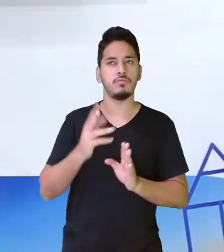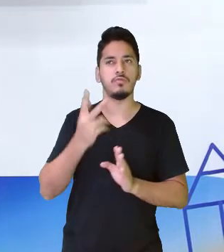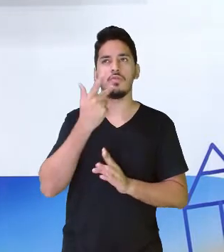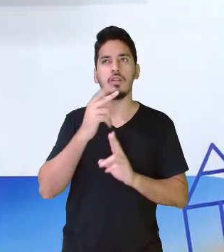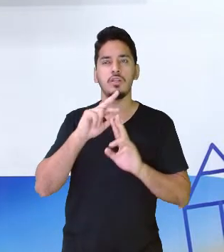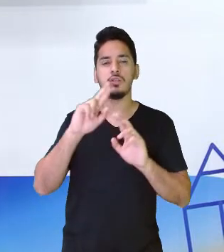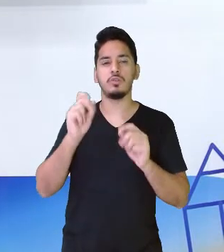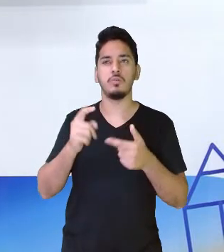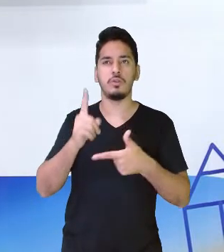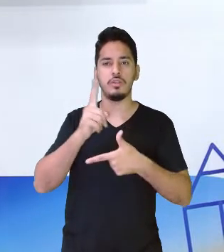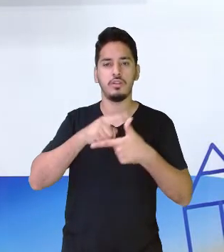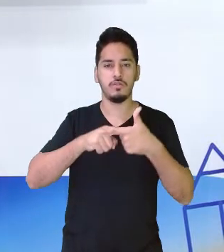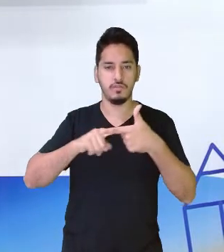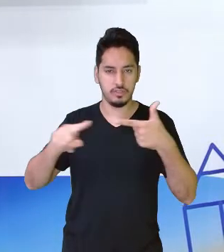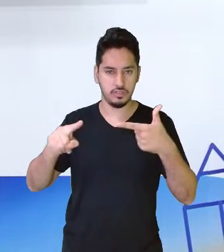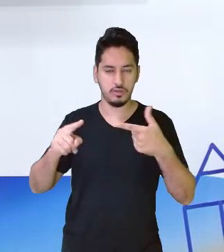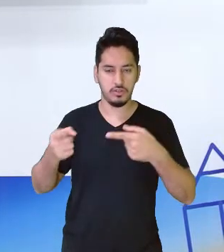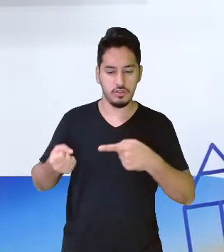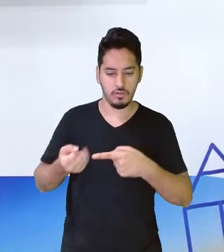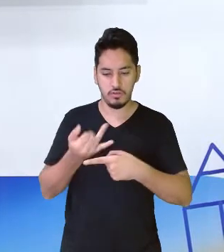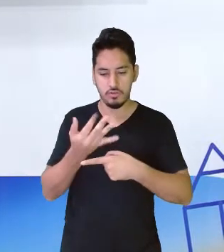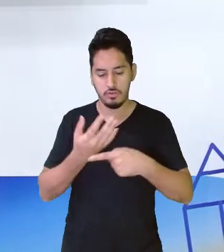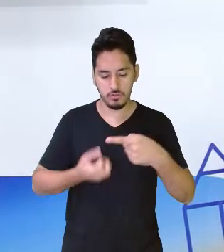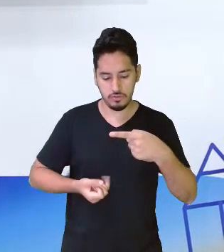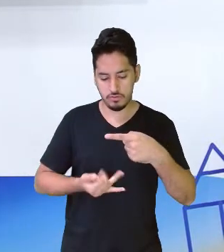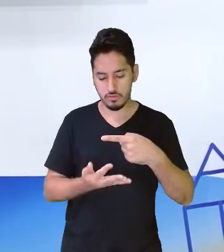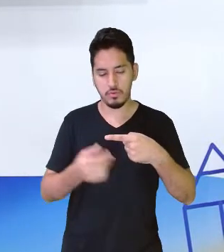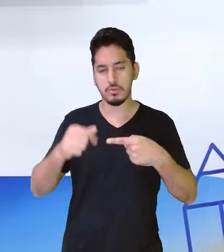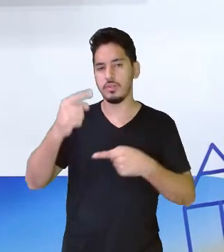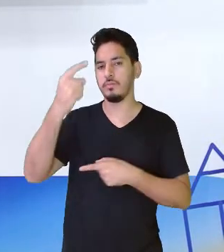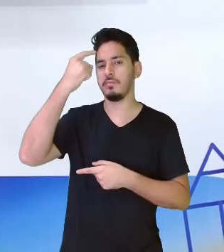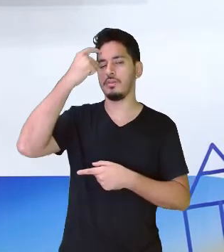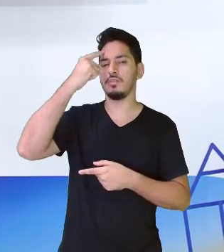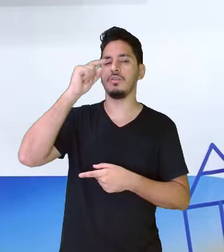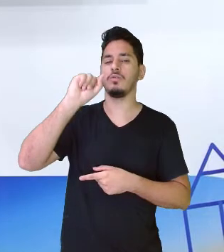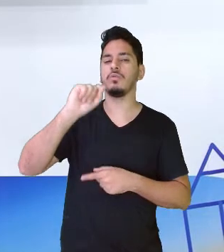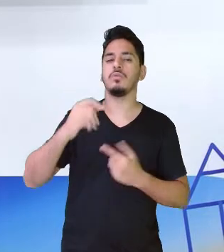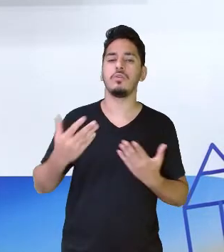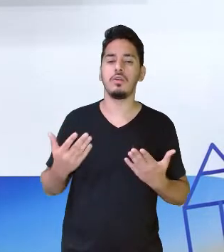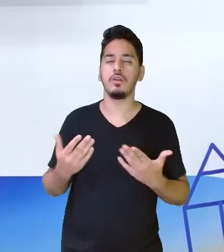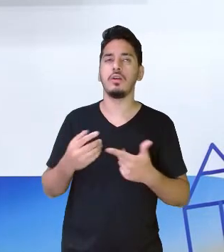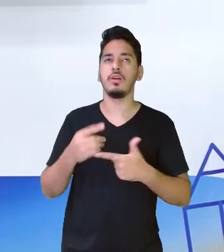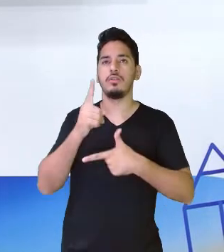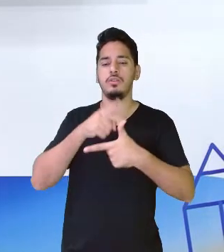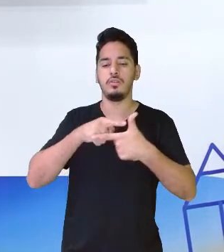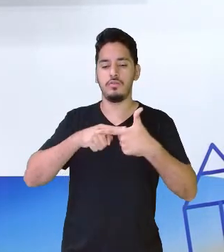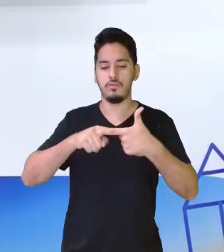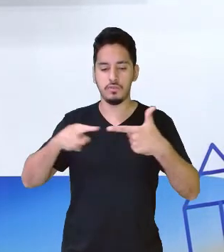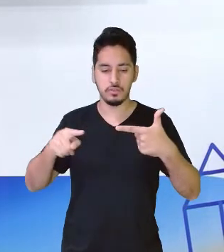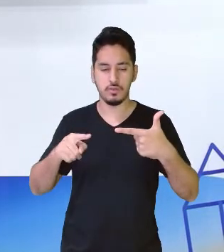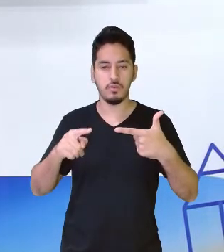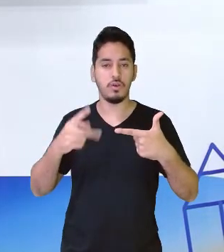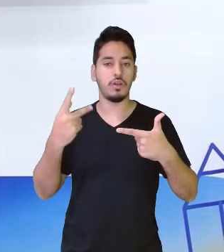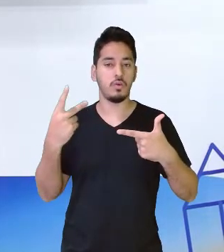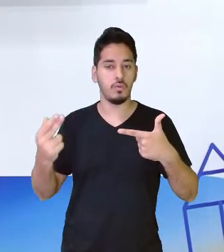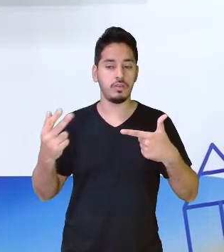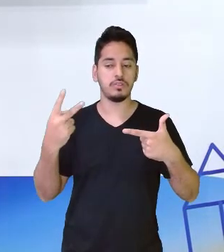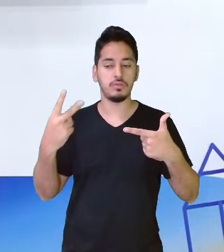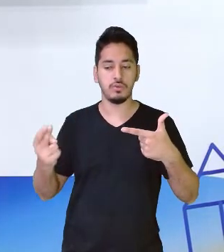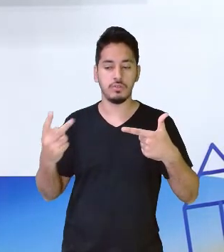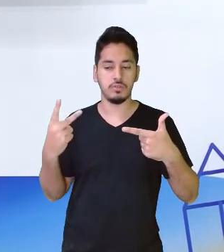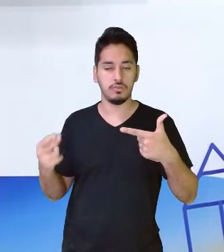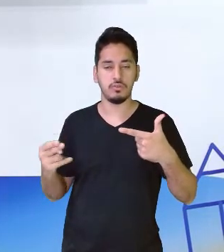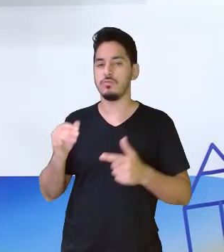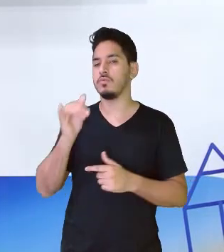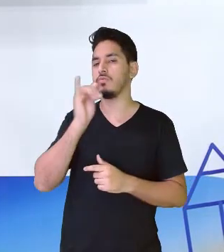de divisão de fração, a gente precisa pensar também em divisão em partes iguais.